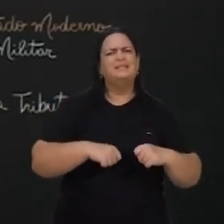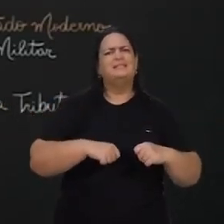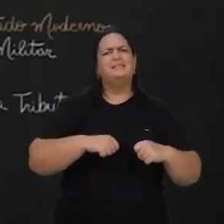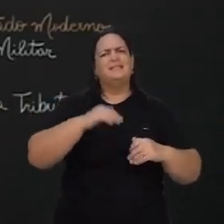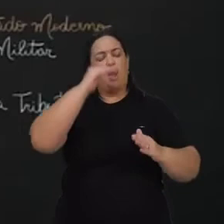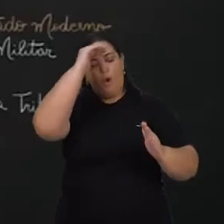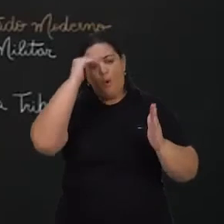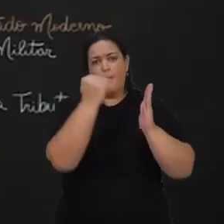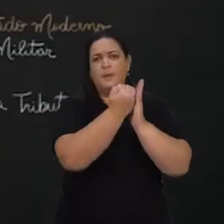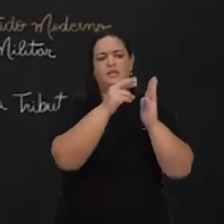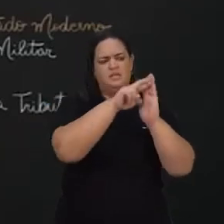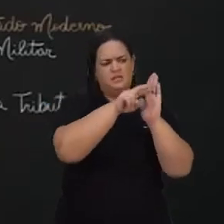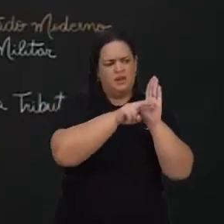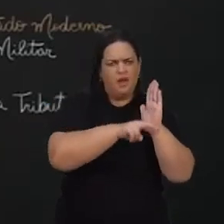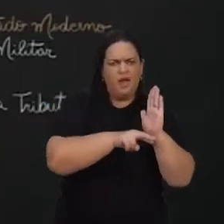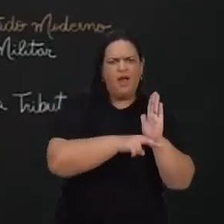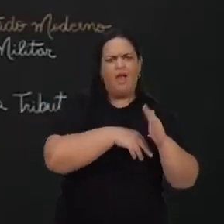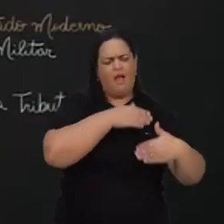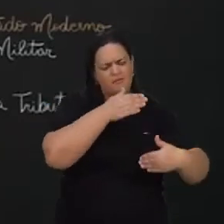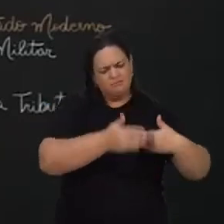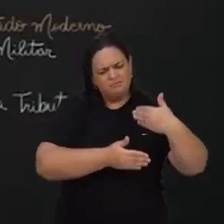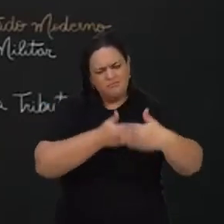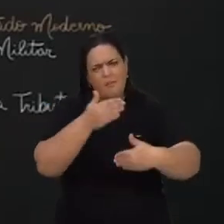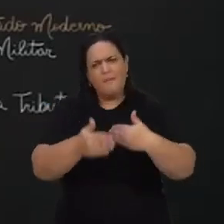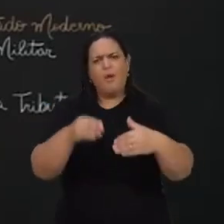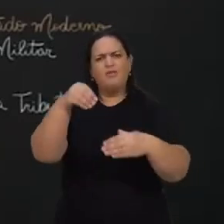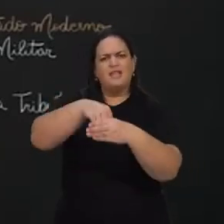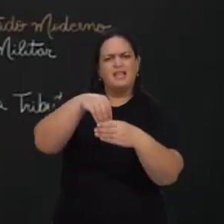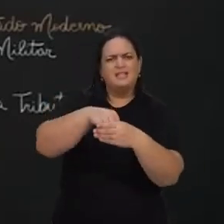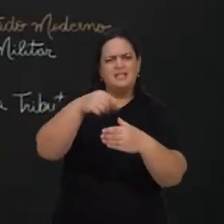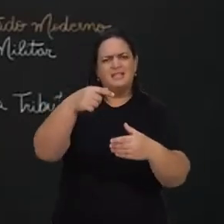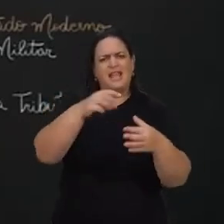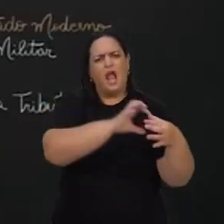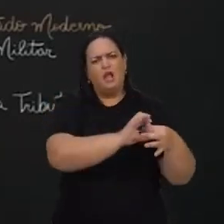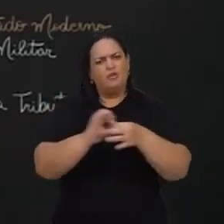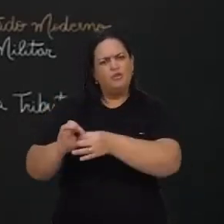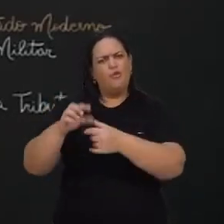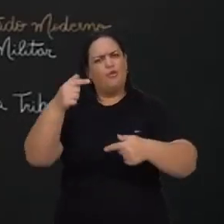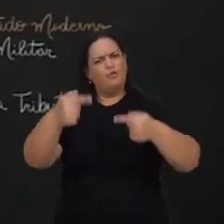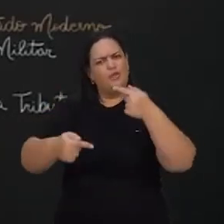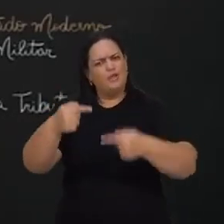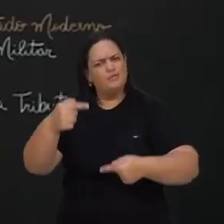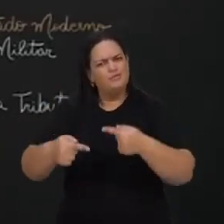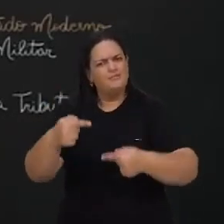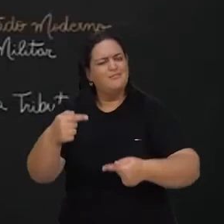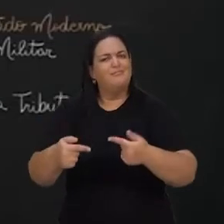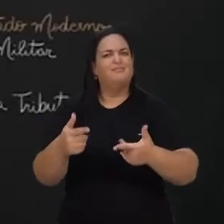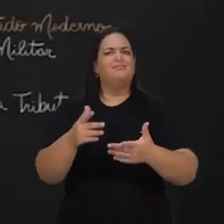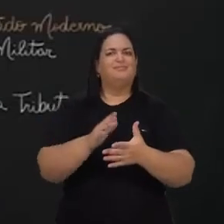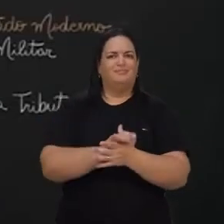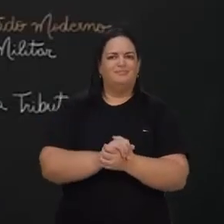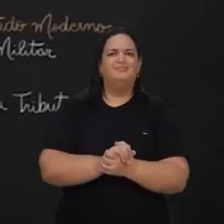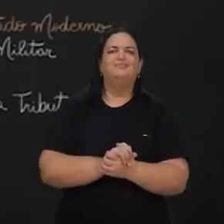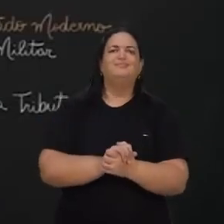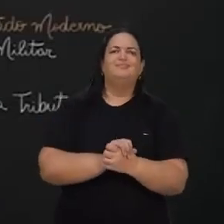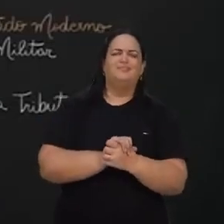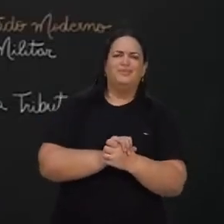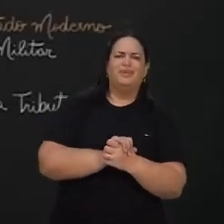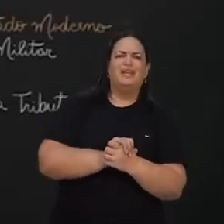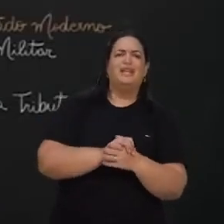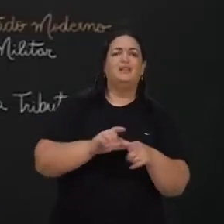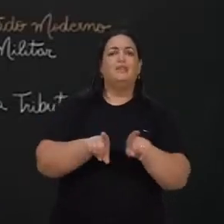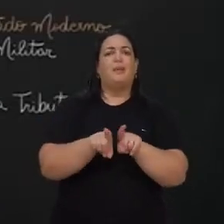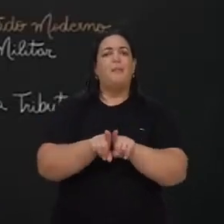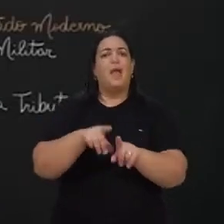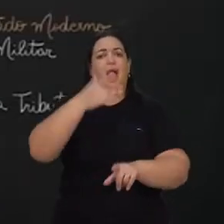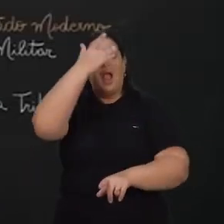processo político que envolve o parlamento, envolve o Congresso Nacional, como a gente chama aqui no Brasil, envolve a